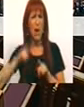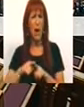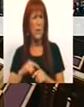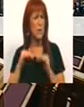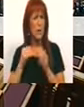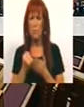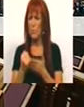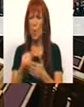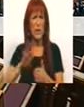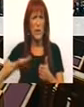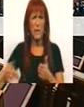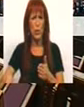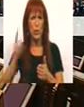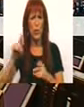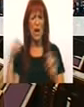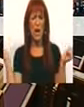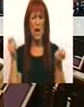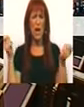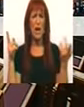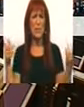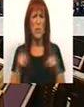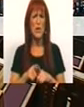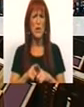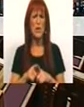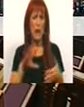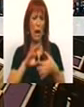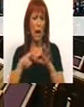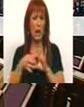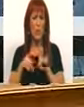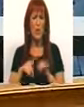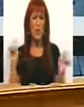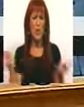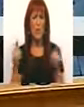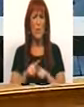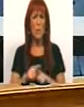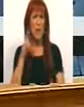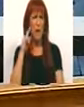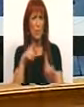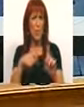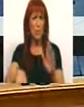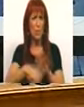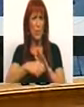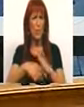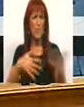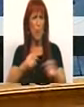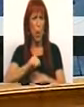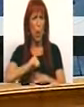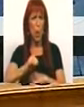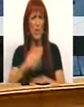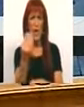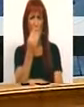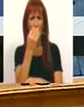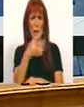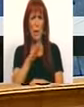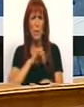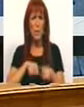sustentação científica campanhas articuladas e campanhas propositadas contra os alimente